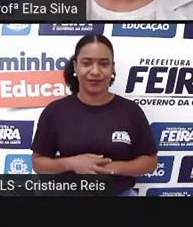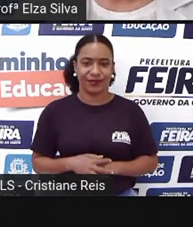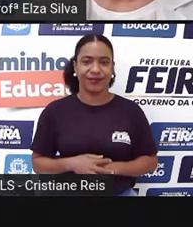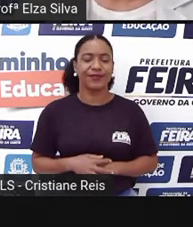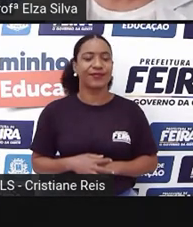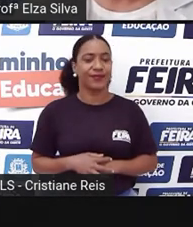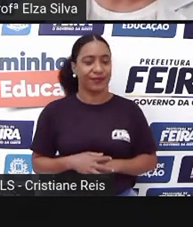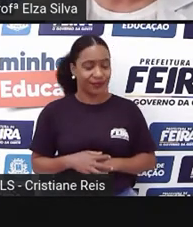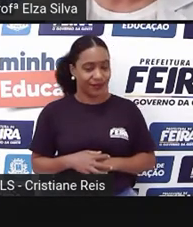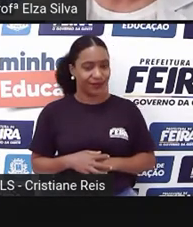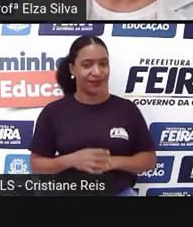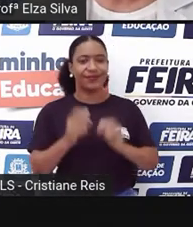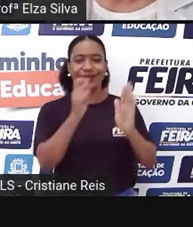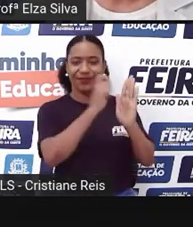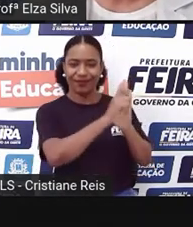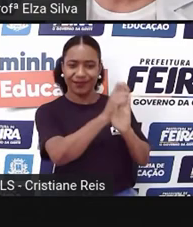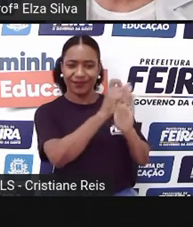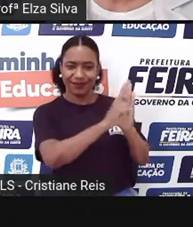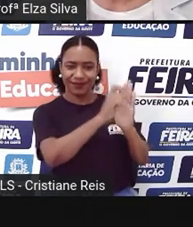writing, escrever,